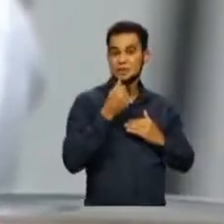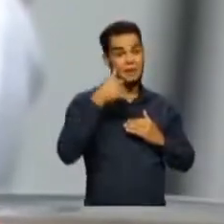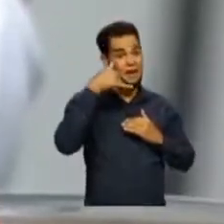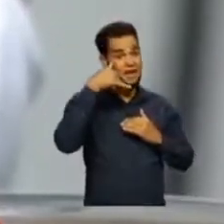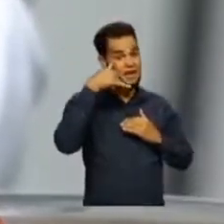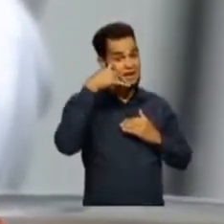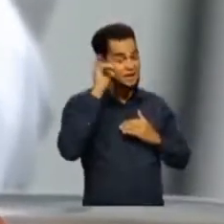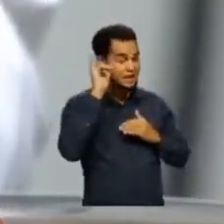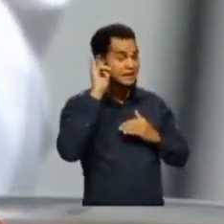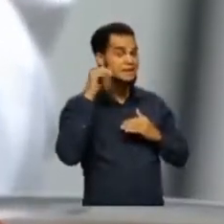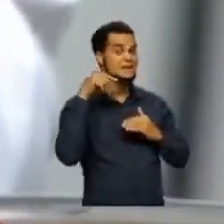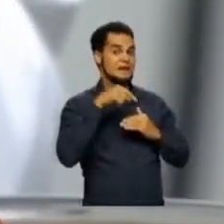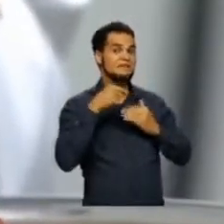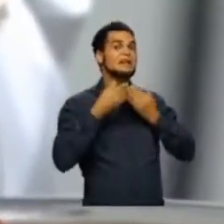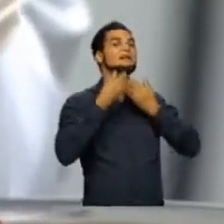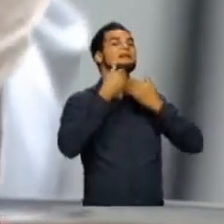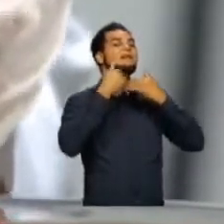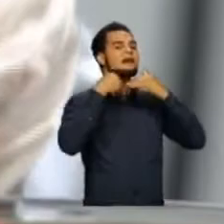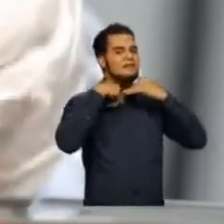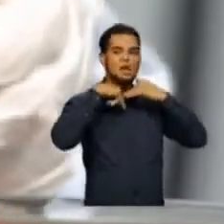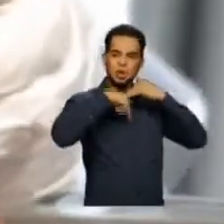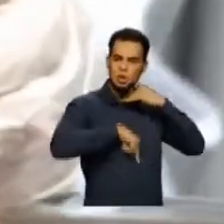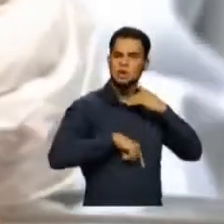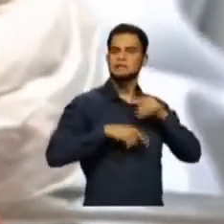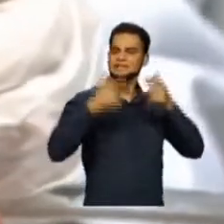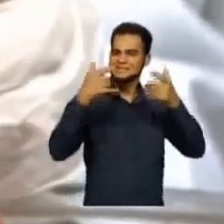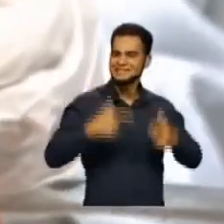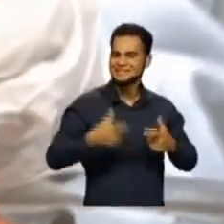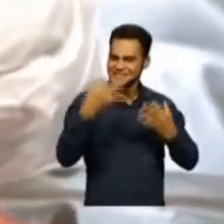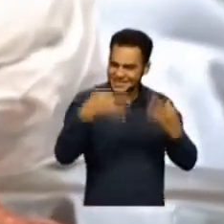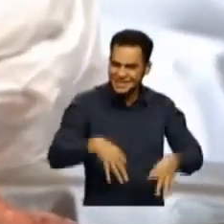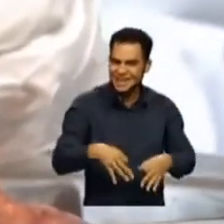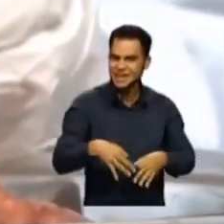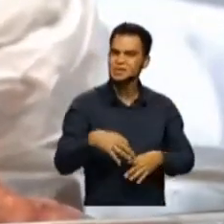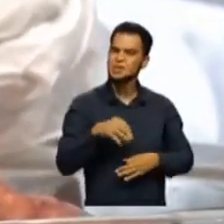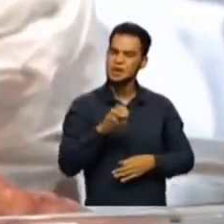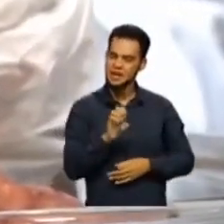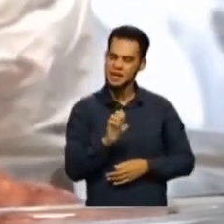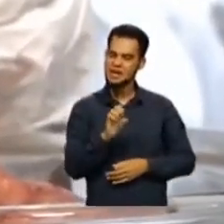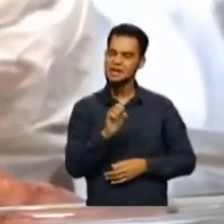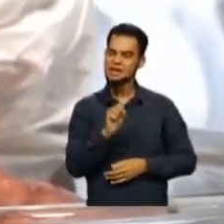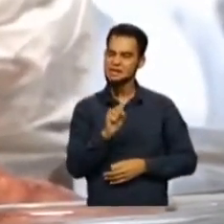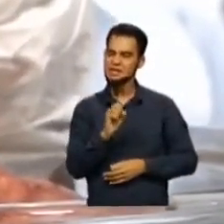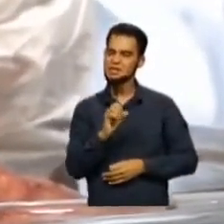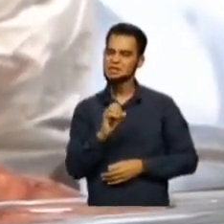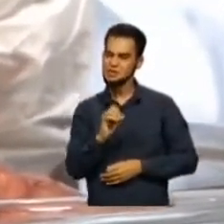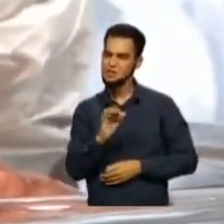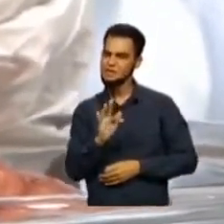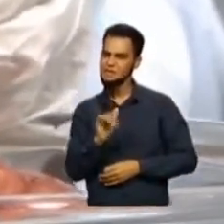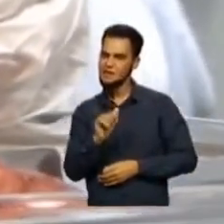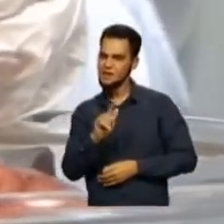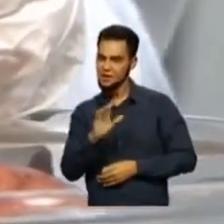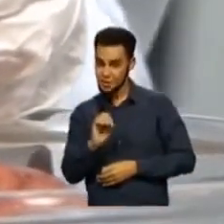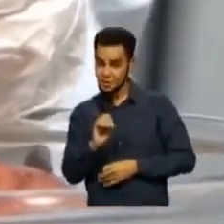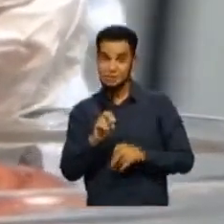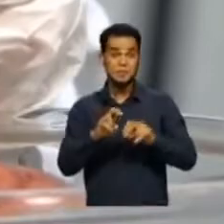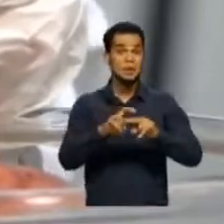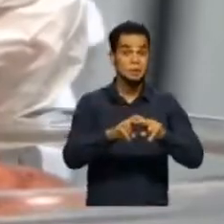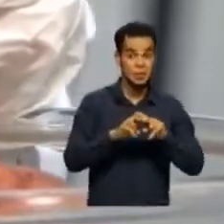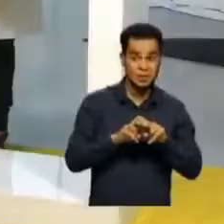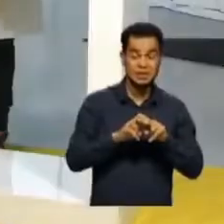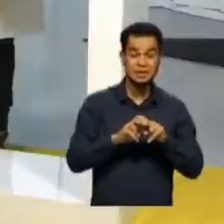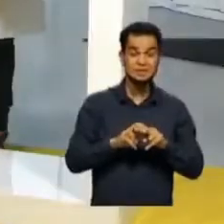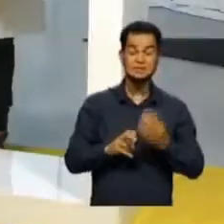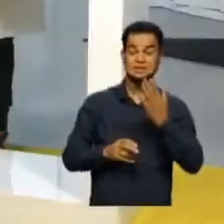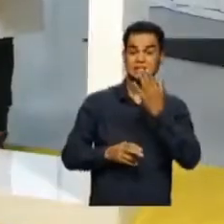passa para o esôfago. Que se esse alimento passar pela traqueia, você vai engasgar. Por isso é que se você respirar, a hora que você